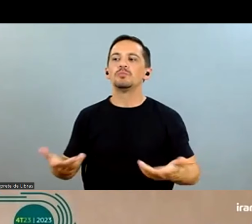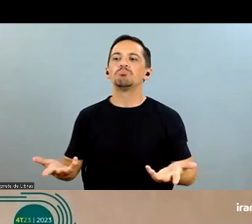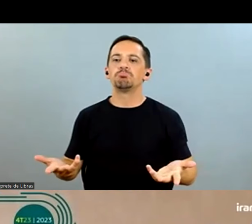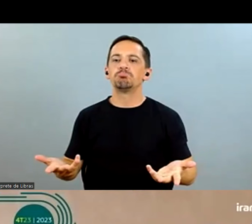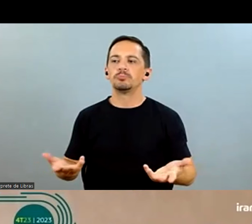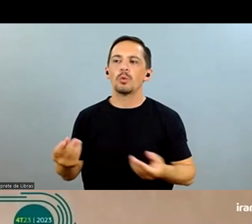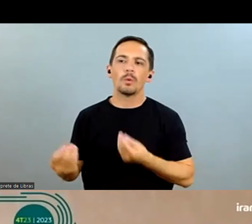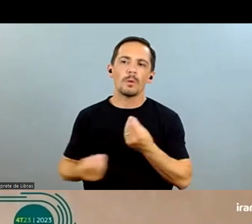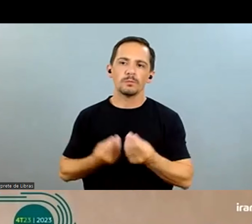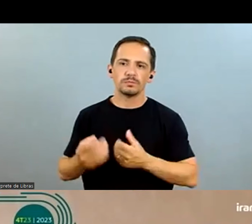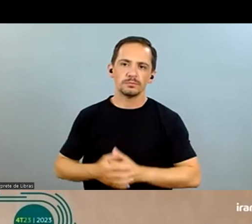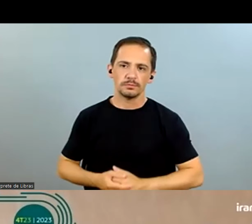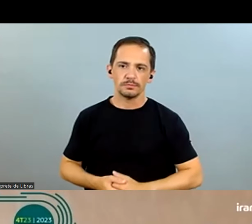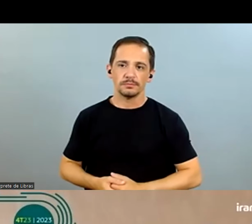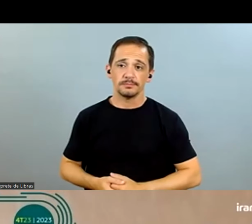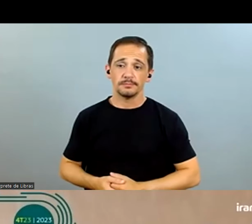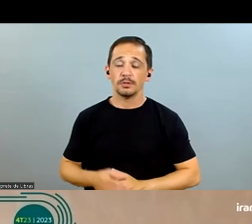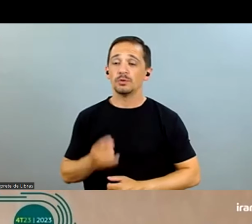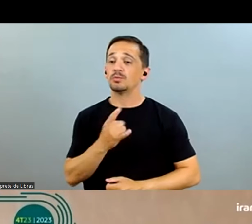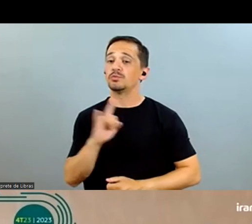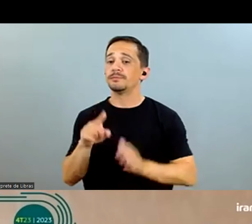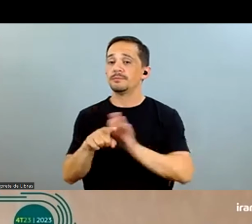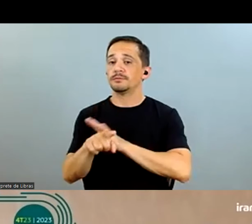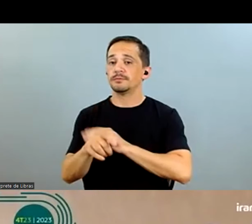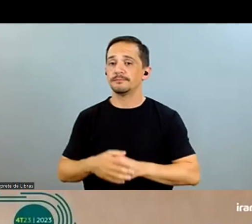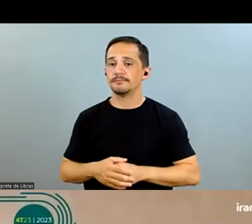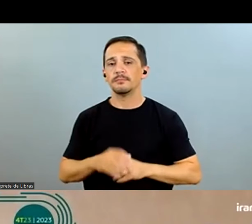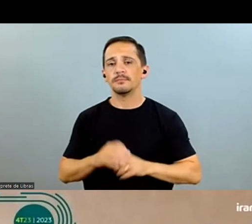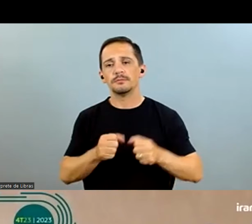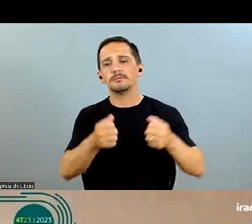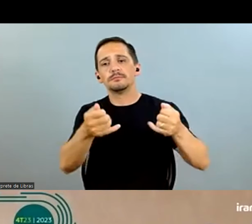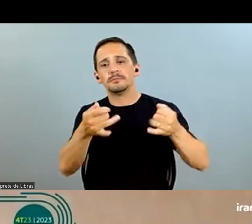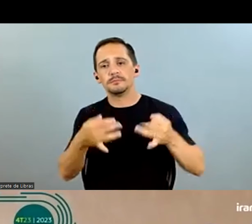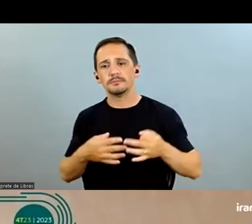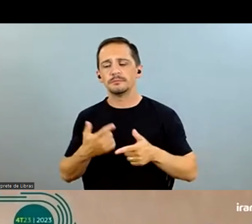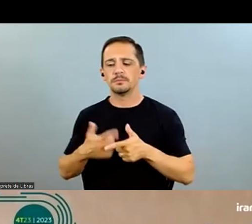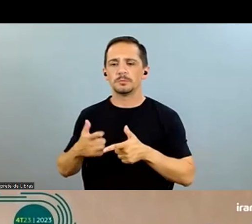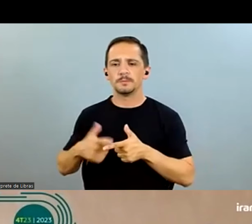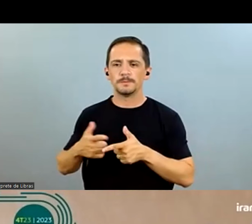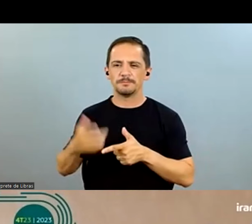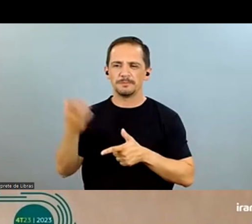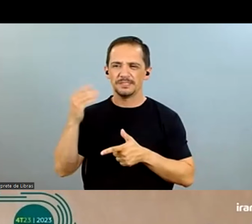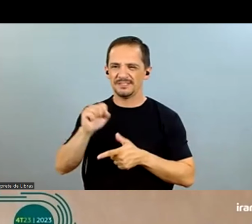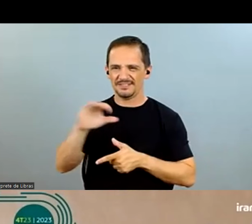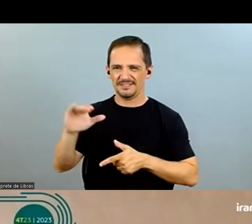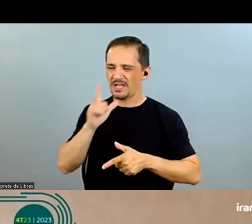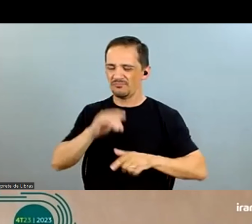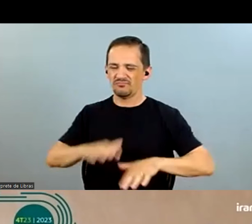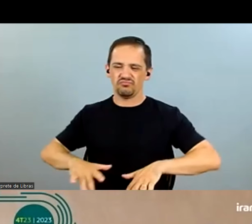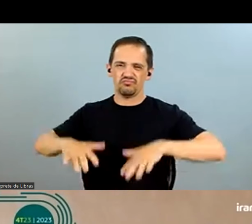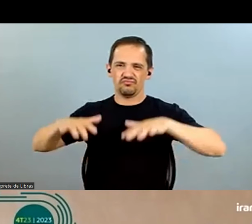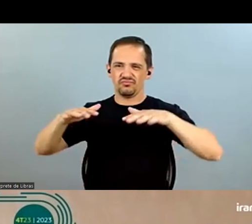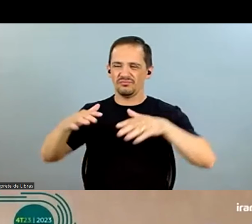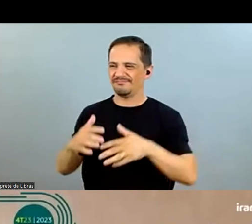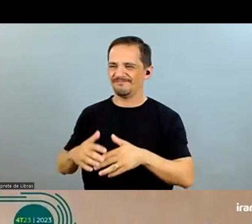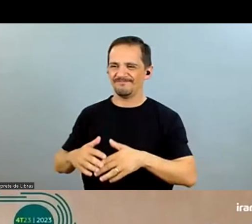eh e a última é se puderem comentar também sobre os problemas que enfrentaram em relação aos enchentes de Santa Catarina eem Rio Grande do Sul se isso